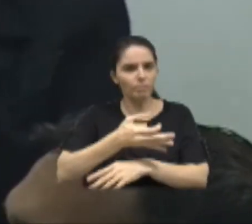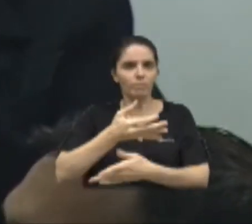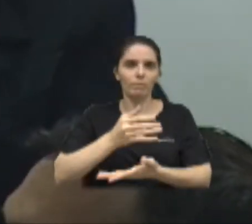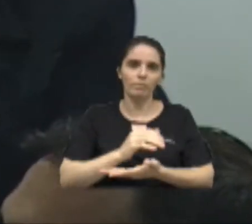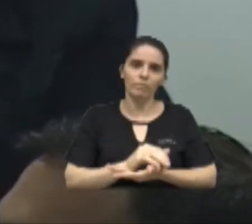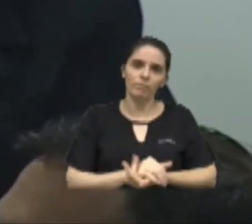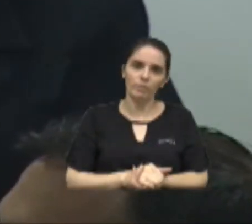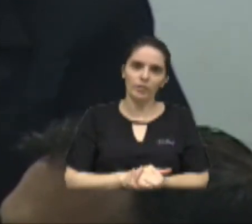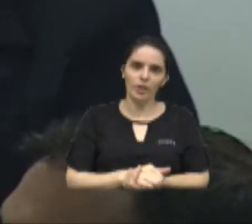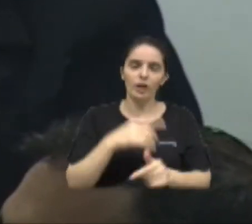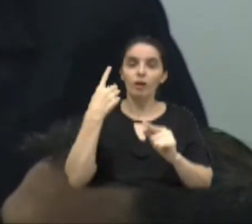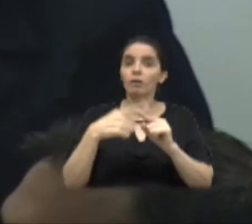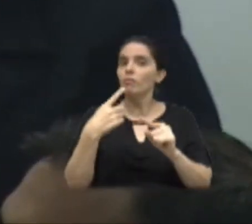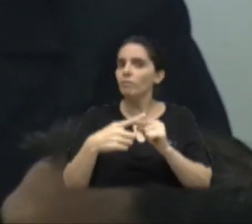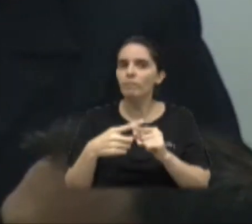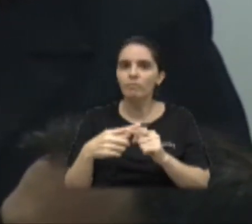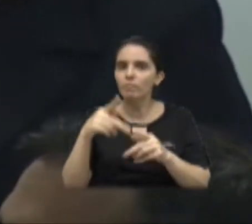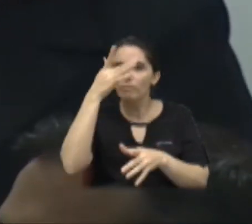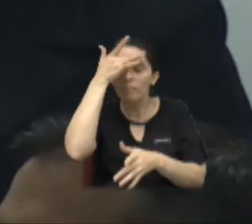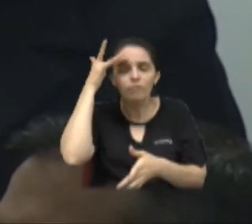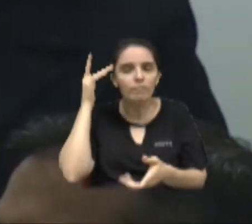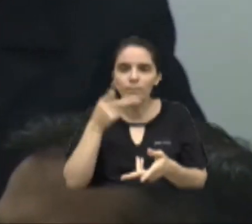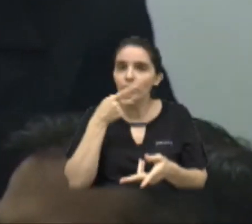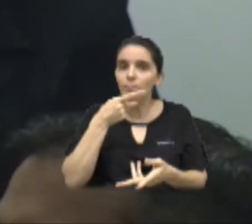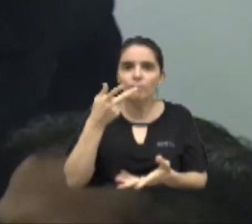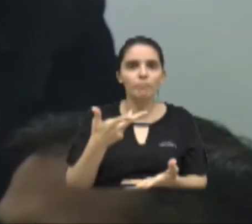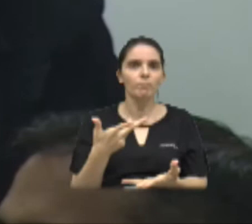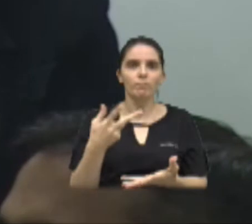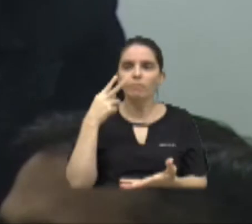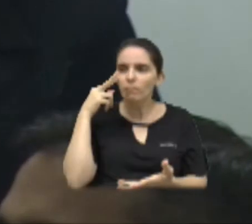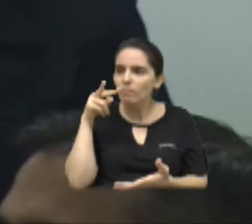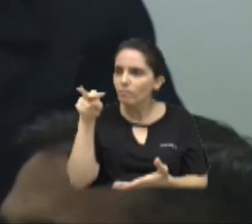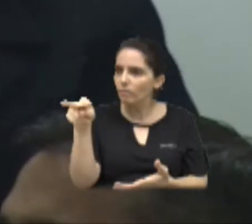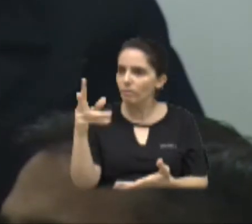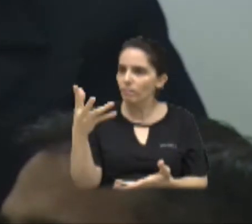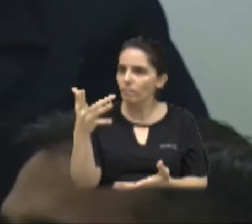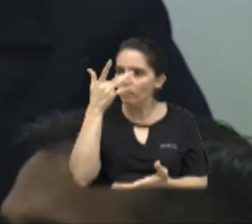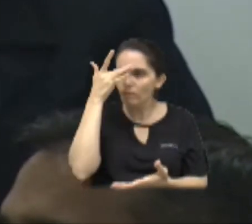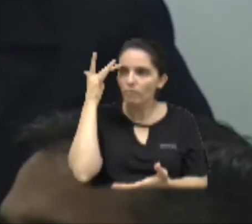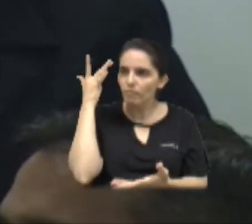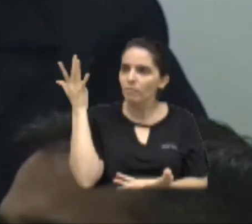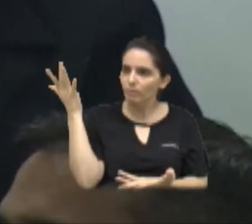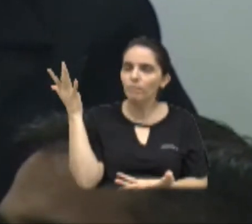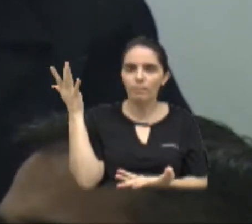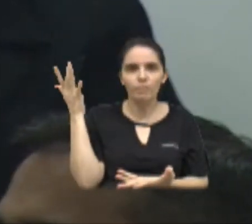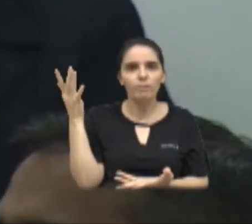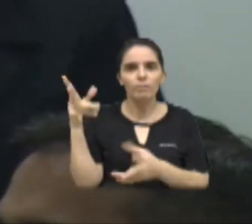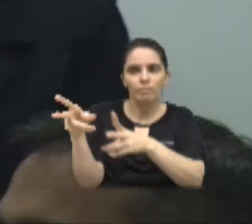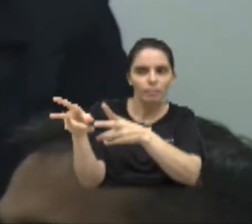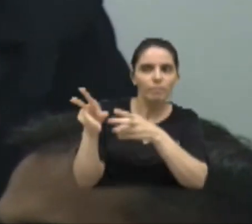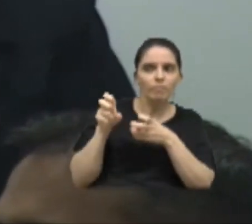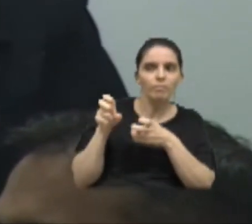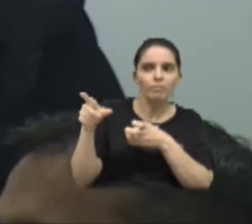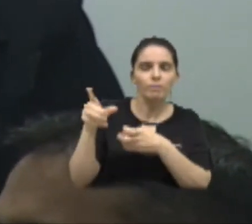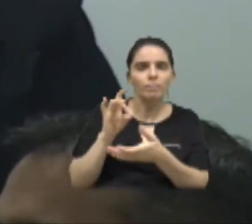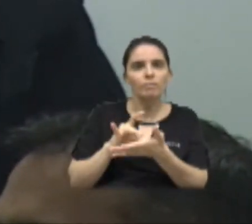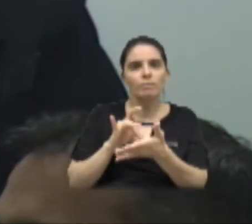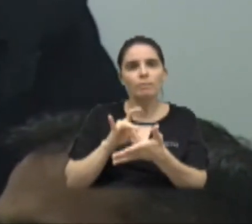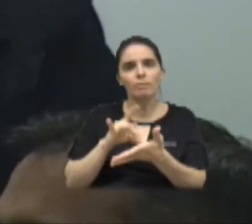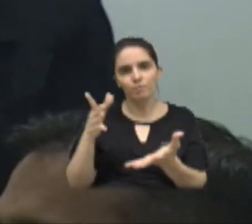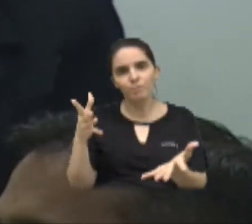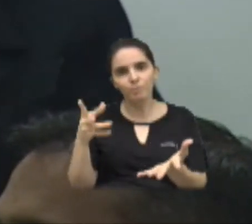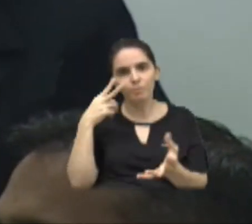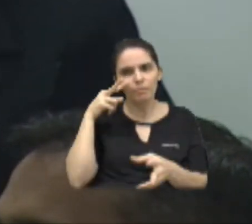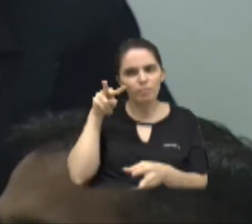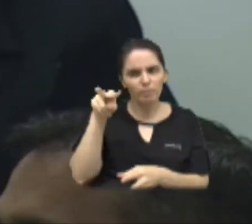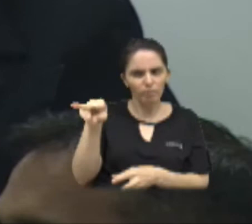radar. Pela fala das pessoas, e você olha no olho da pessoa, porque a gente olha no olho, né? O negócio é o olho. Você olha no olho, você